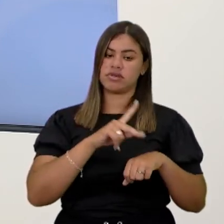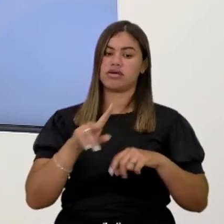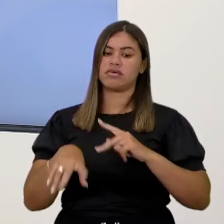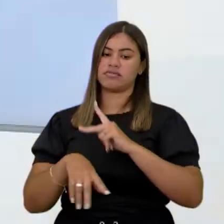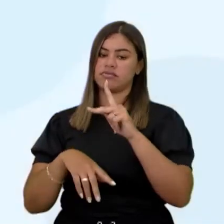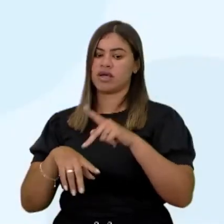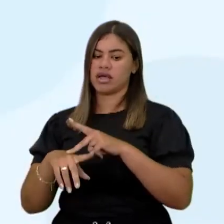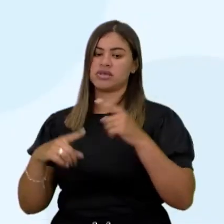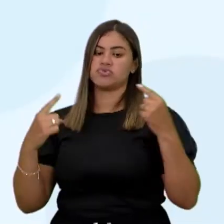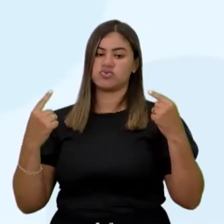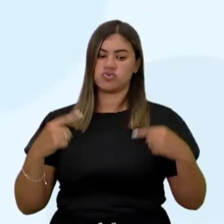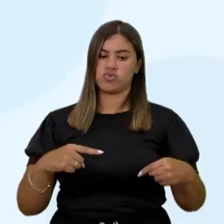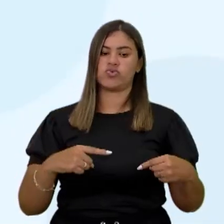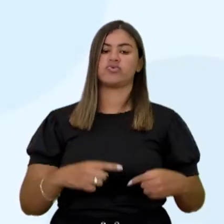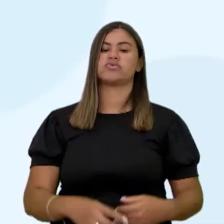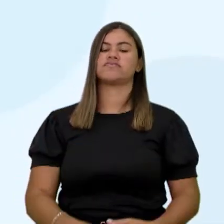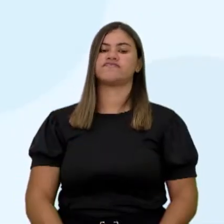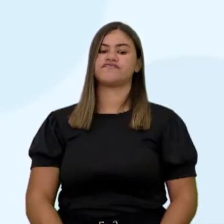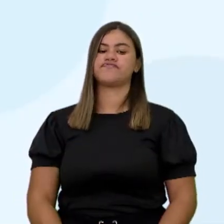coisa. Em segundo lugar.